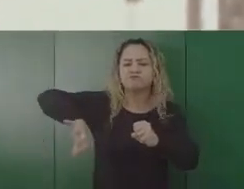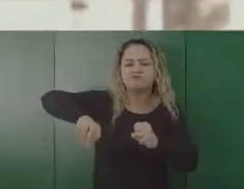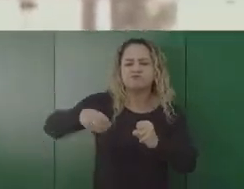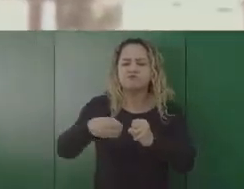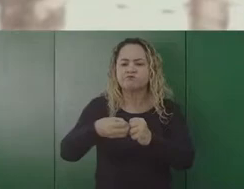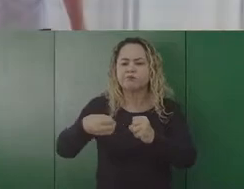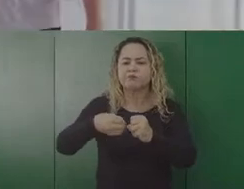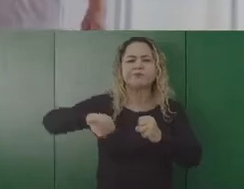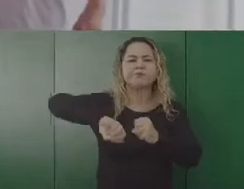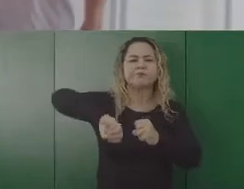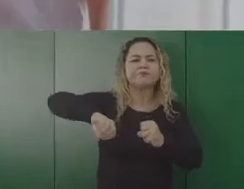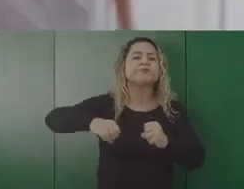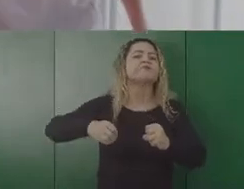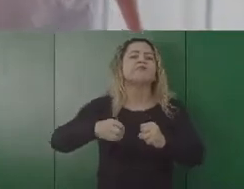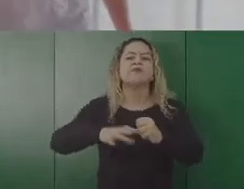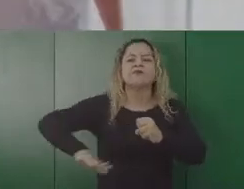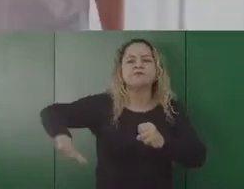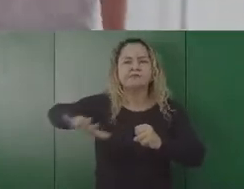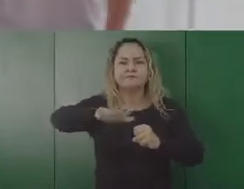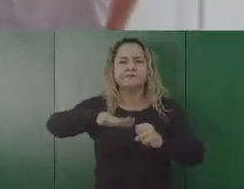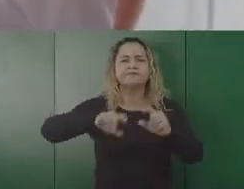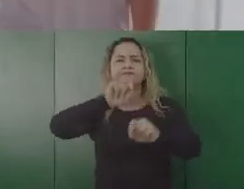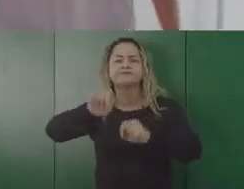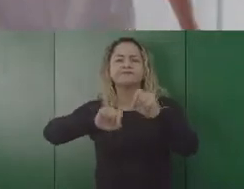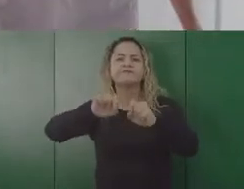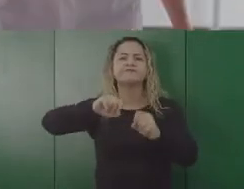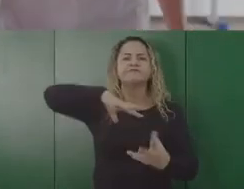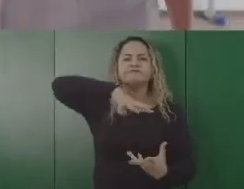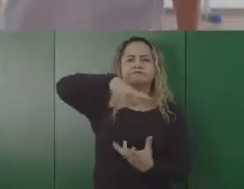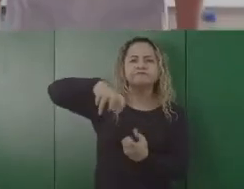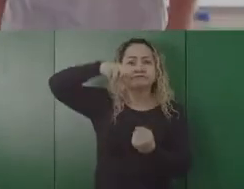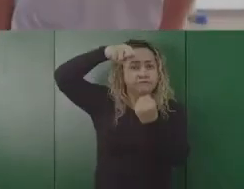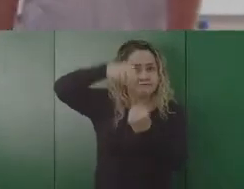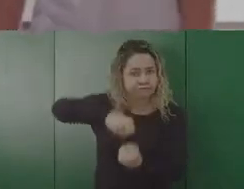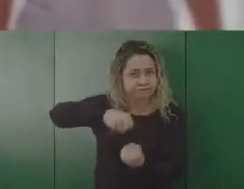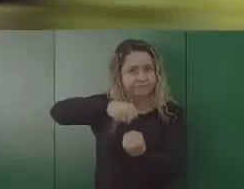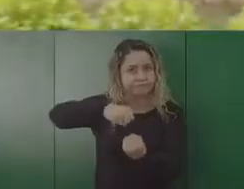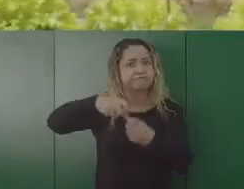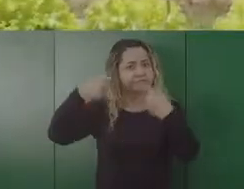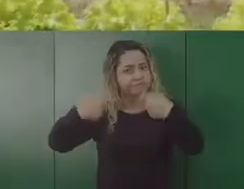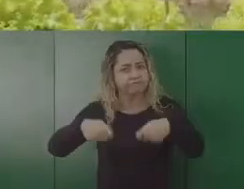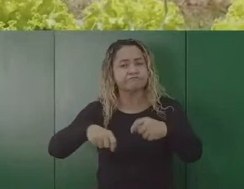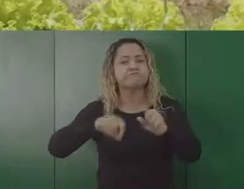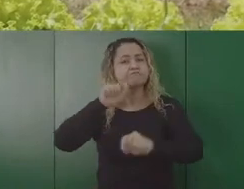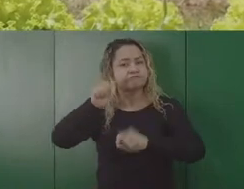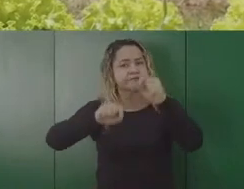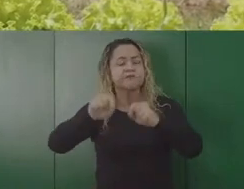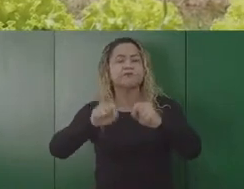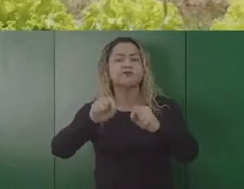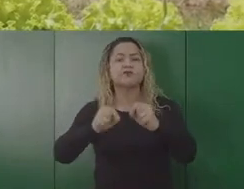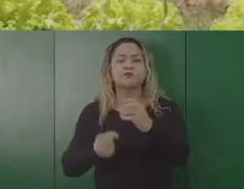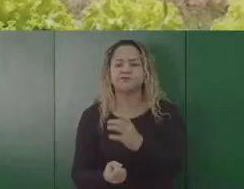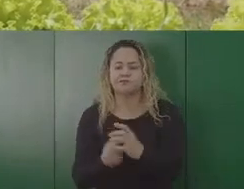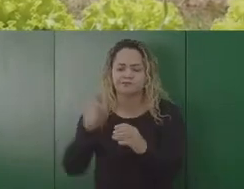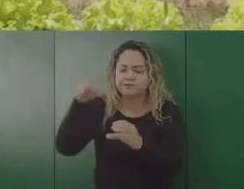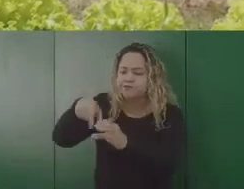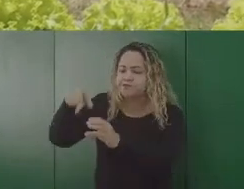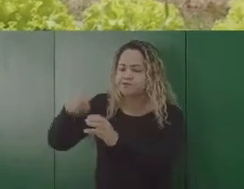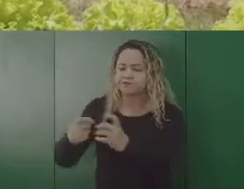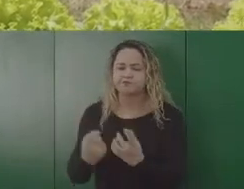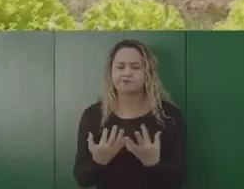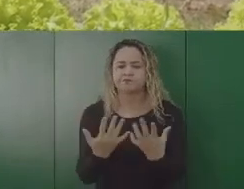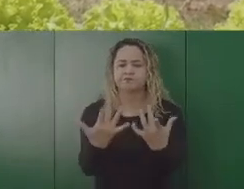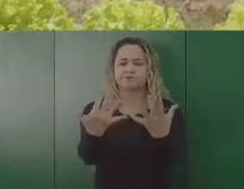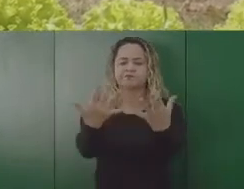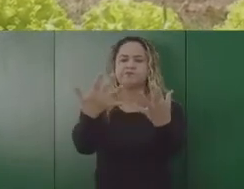A nossa preocupação é com o meio ambiente e a sustentabilidade, pensando no futuro melhor para o nosso planeta. A nossa intenção é produzir